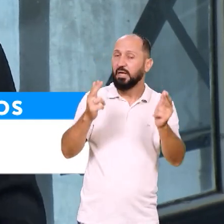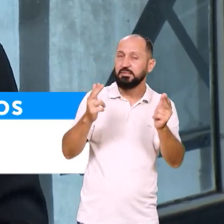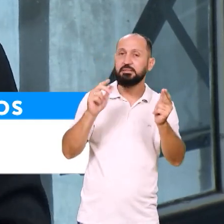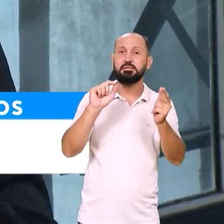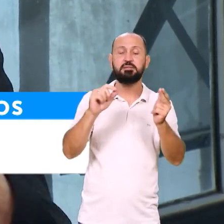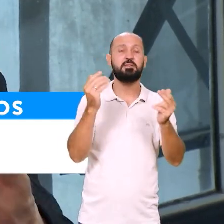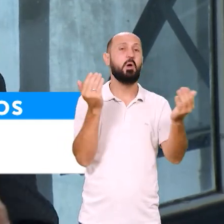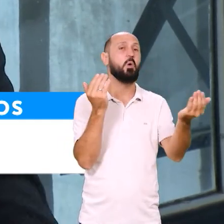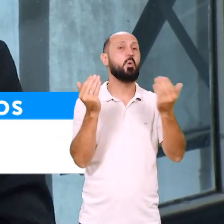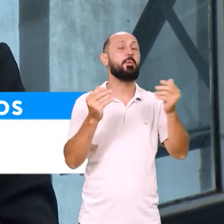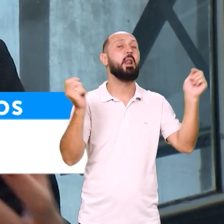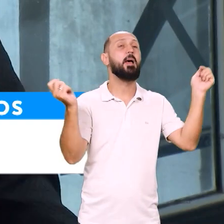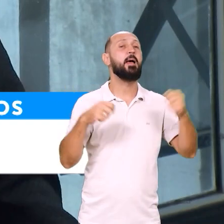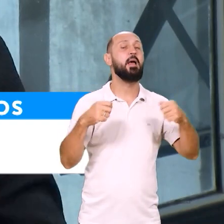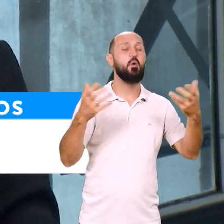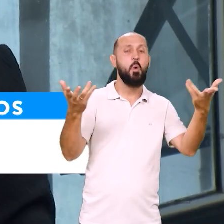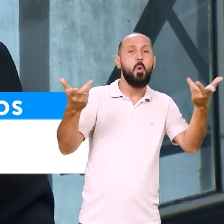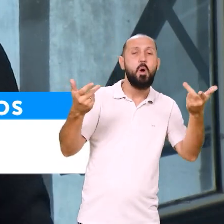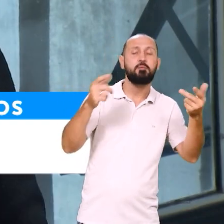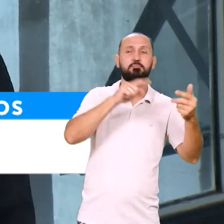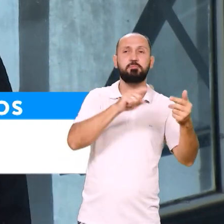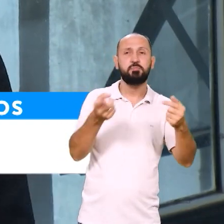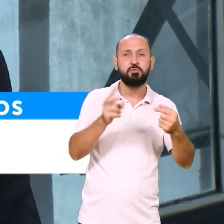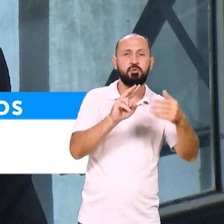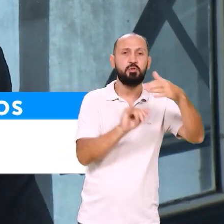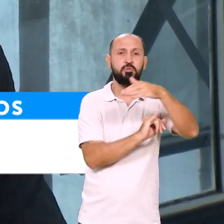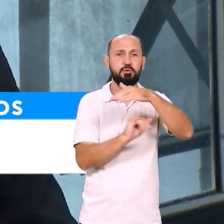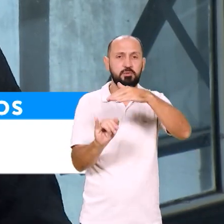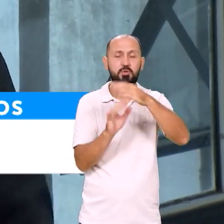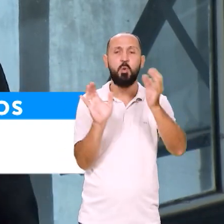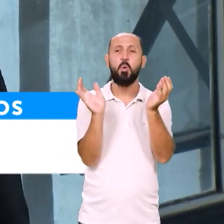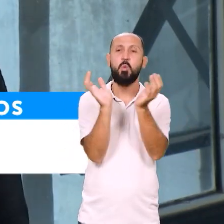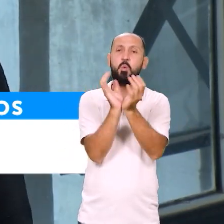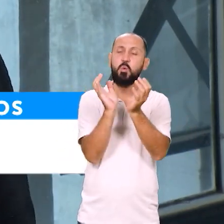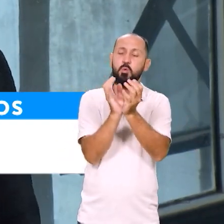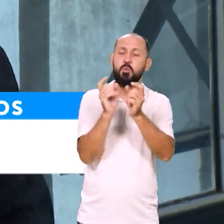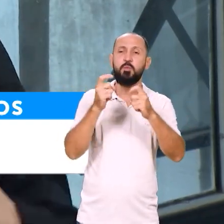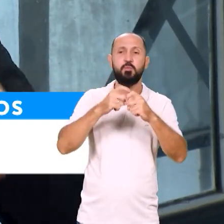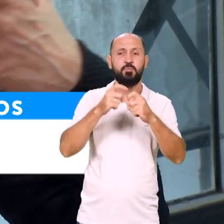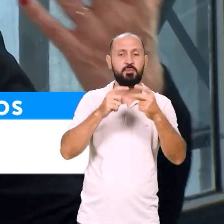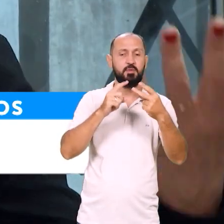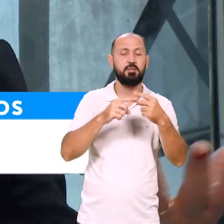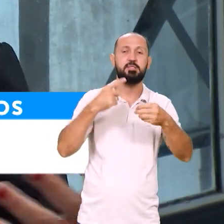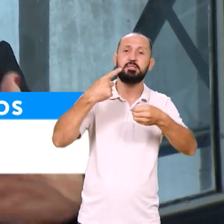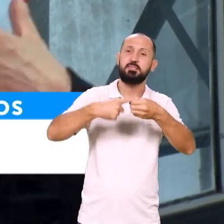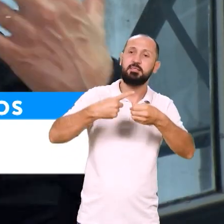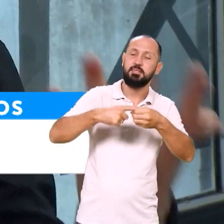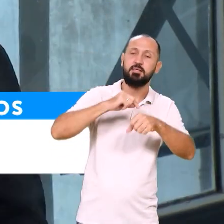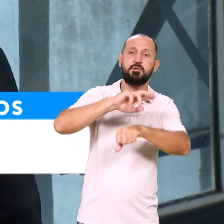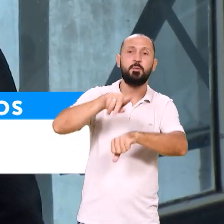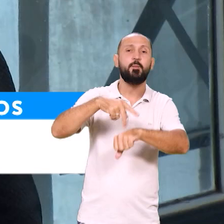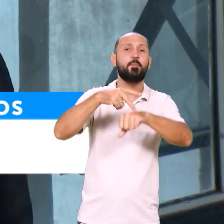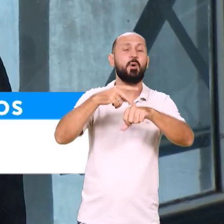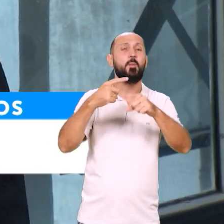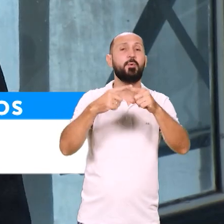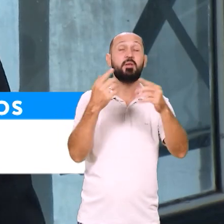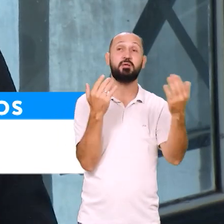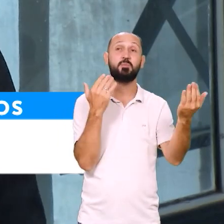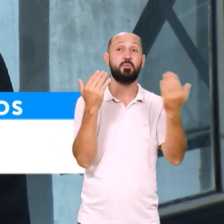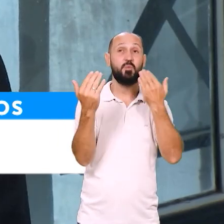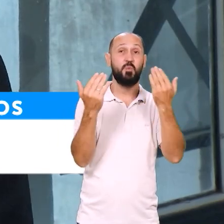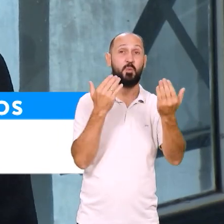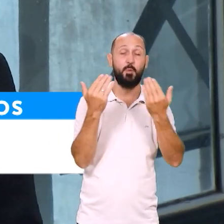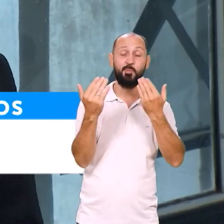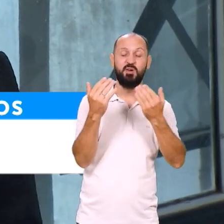similares, é possível comparar o desempenho entre instituições, grupos médicos, cidades, países, porque